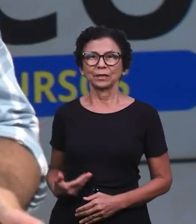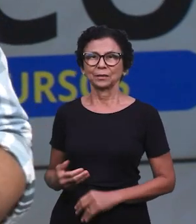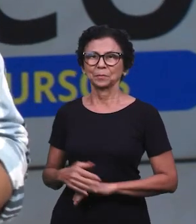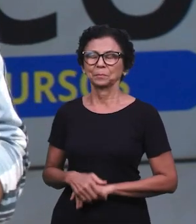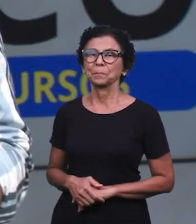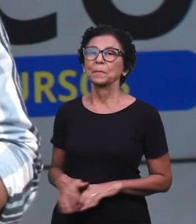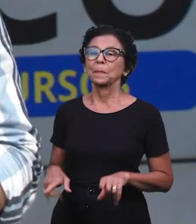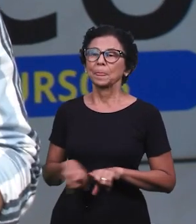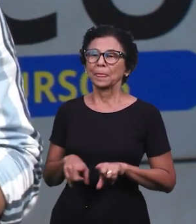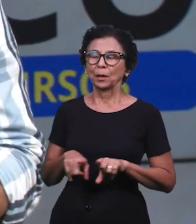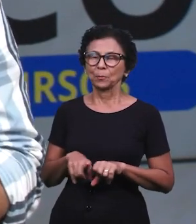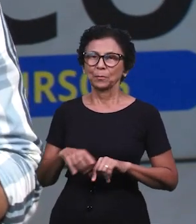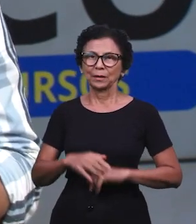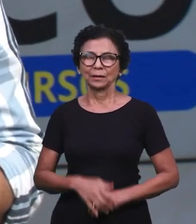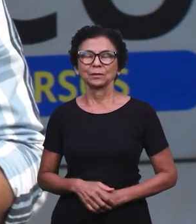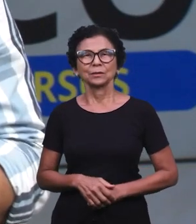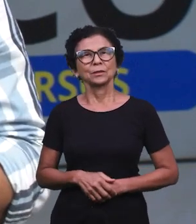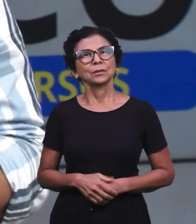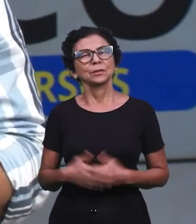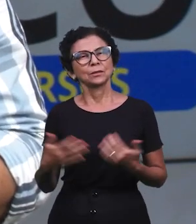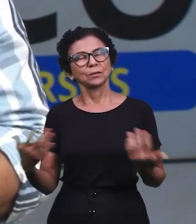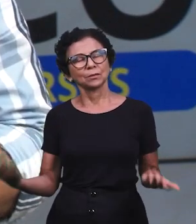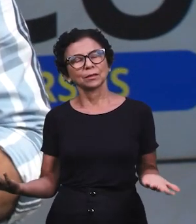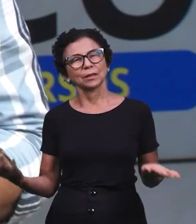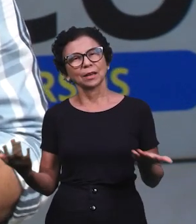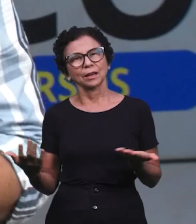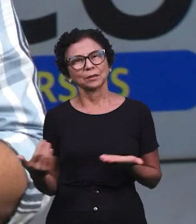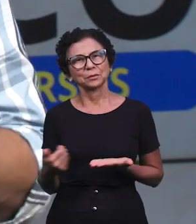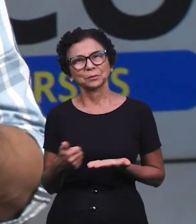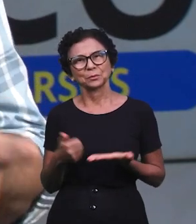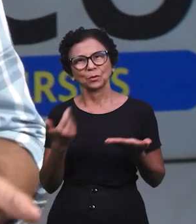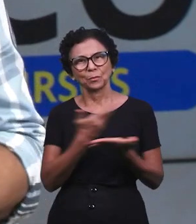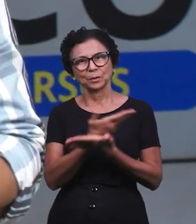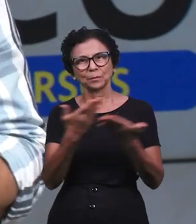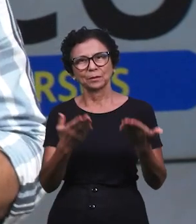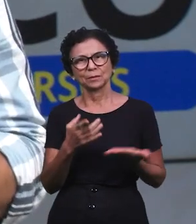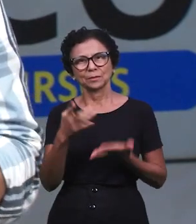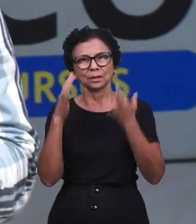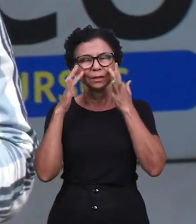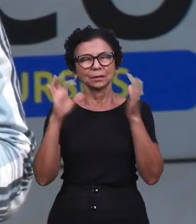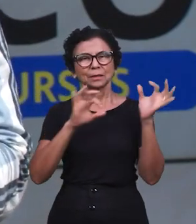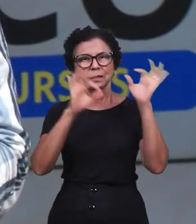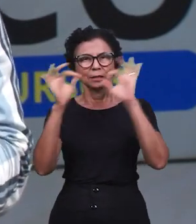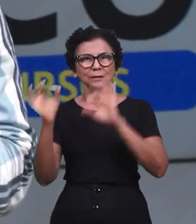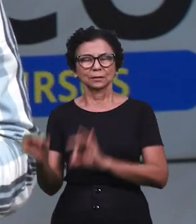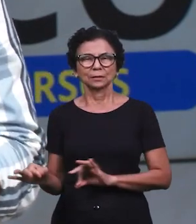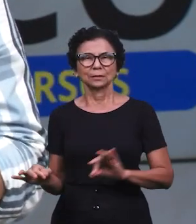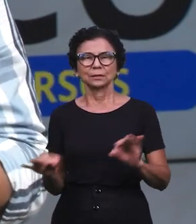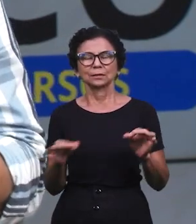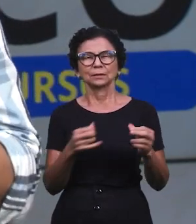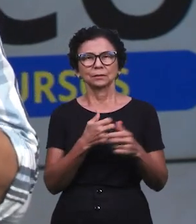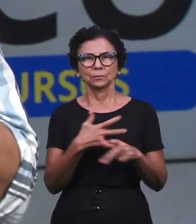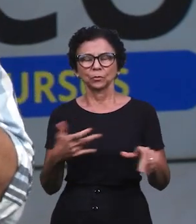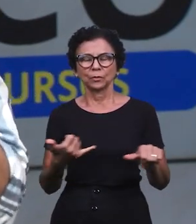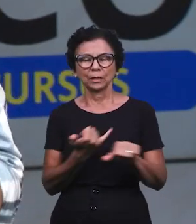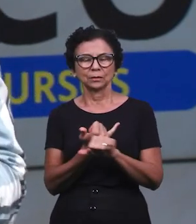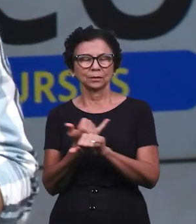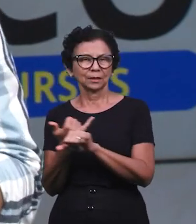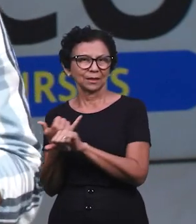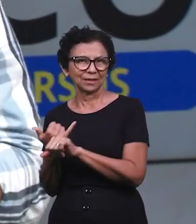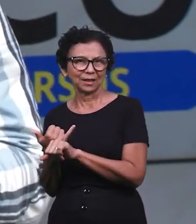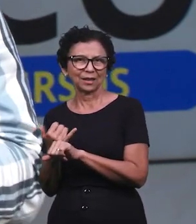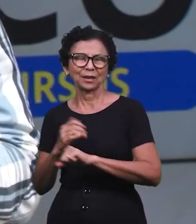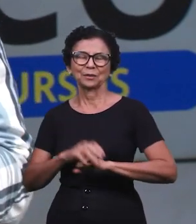diversas plataformas, pelo nosso canal no YouTube, pela televisão, pela TV web. É uma